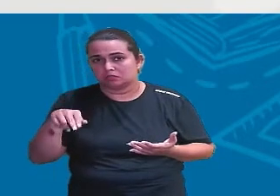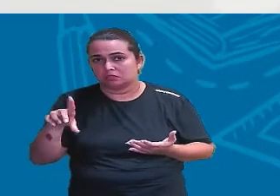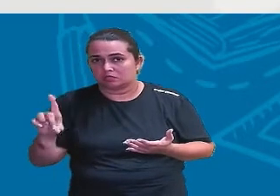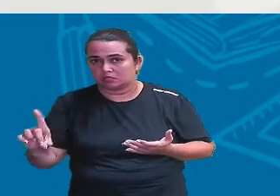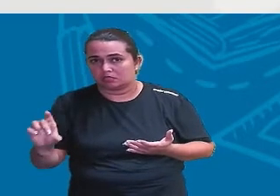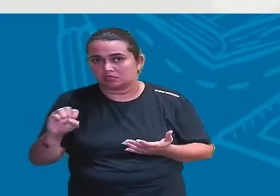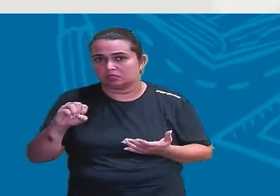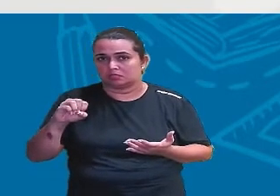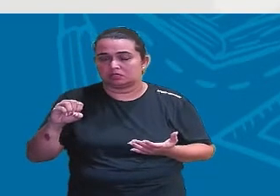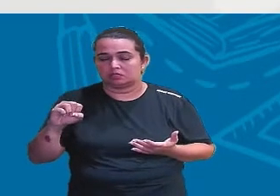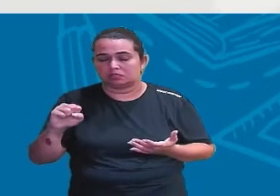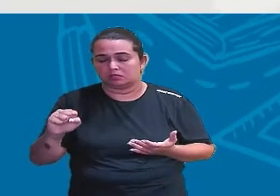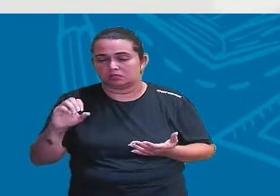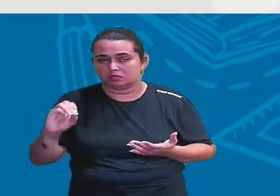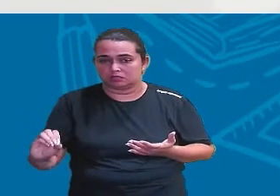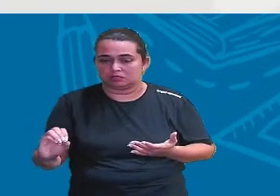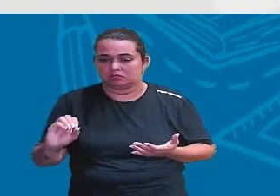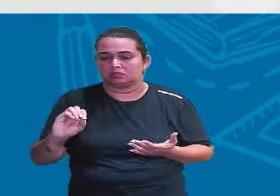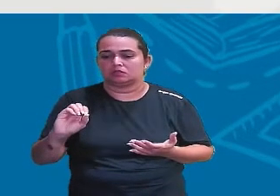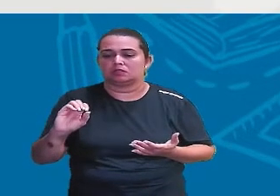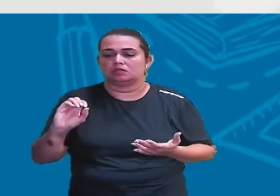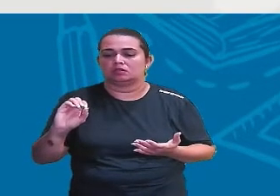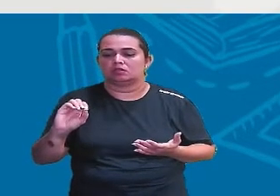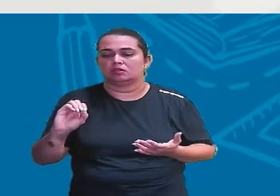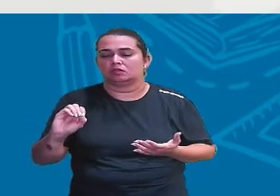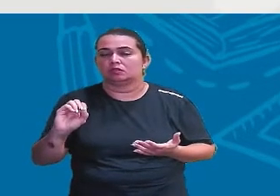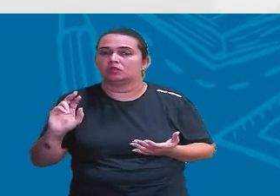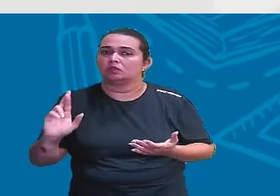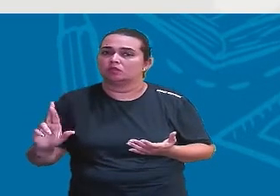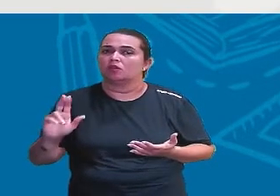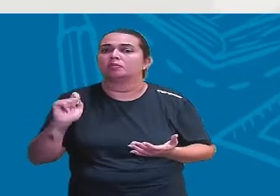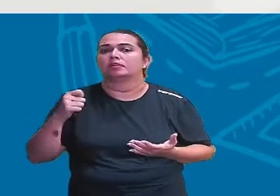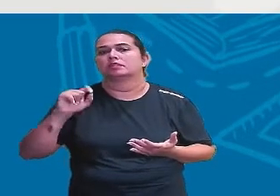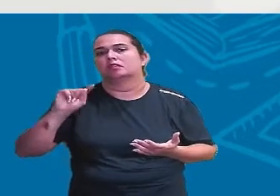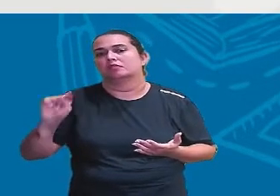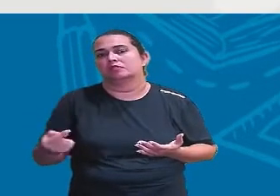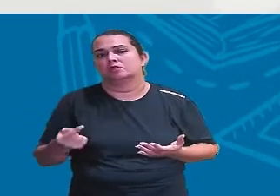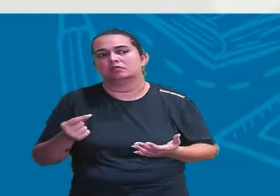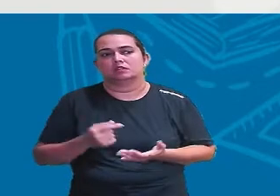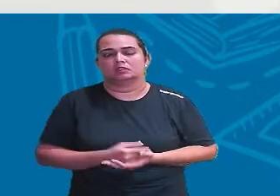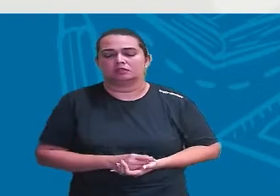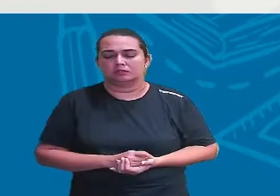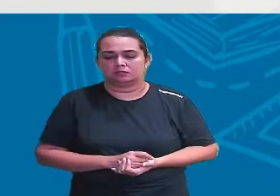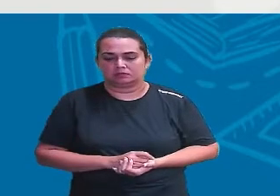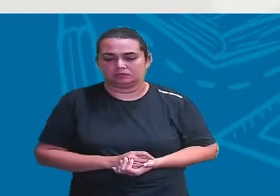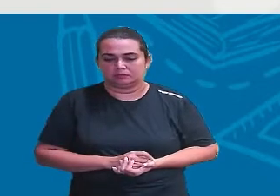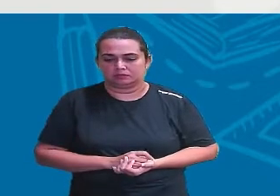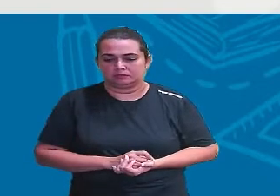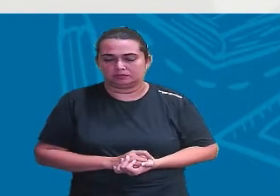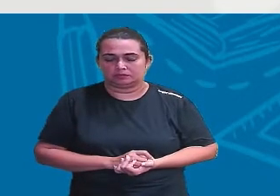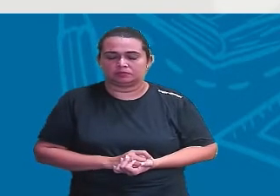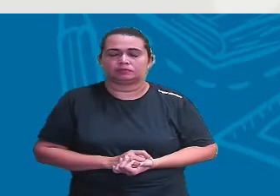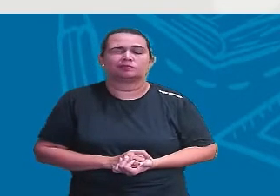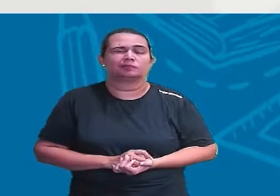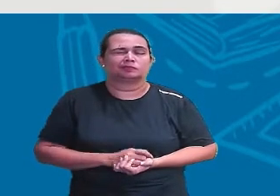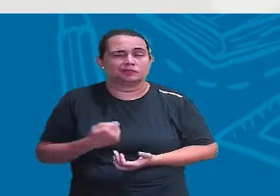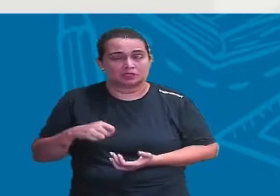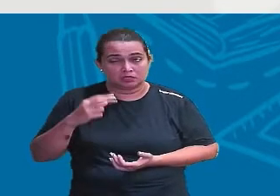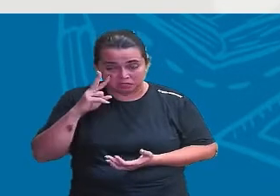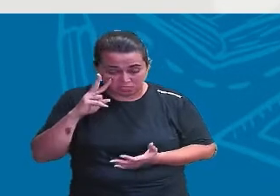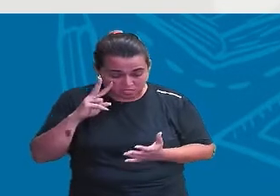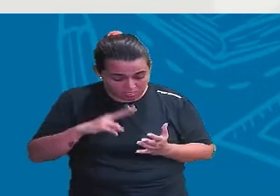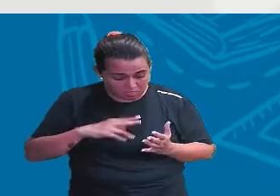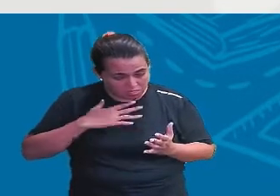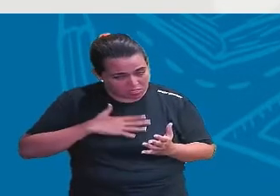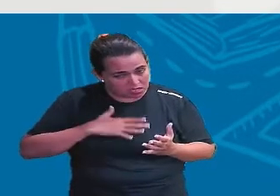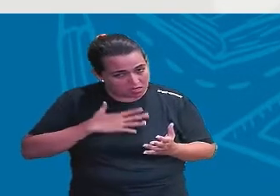aí, eu coloco uma vírgula também após essa palavra e aí eu continuo a minha frase. Então, preste atenção nessas regrinhas, tá? Super